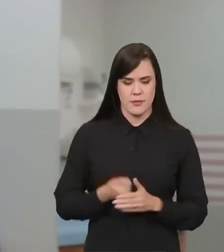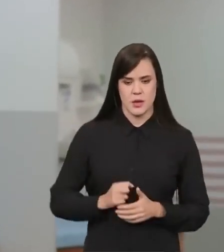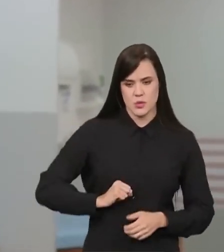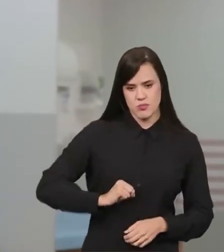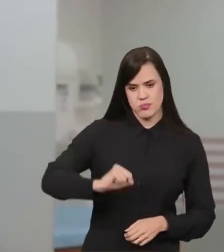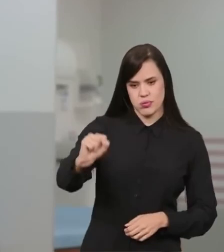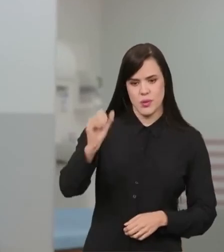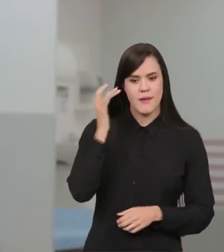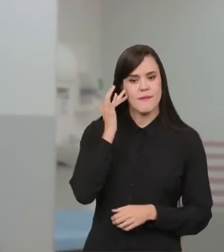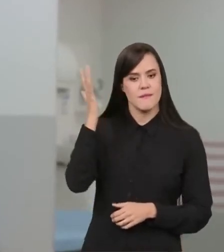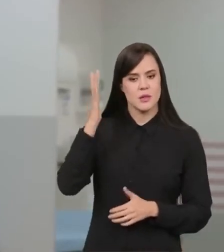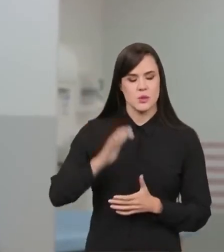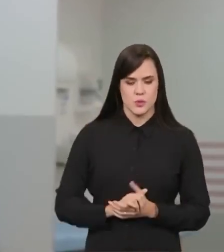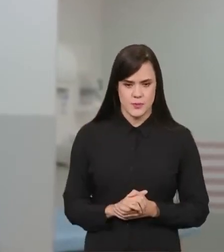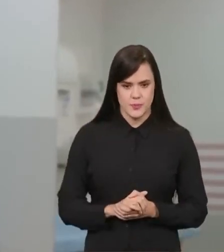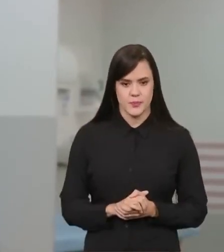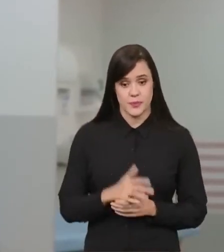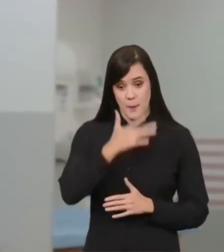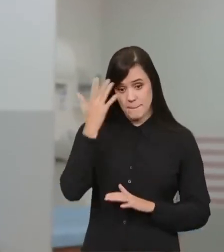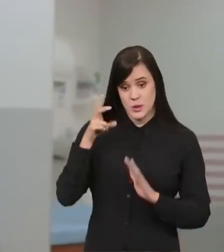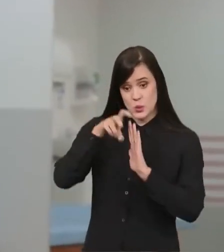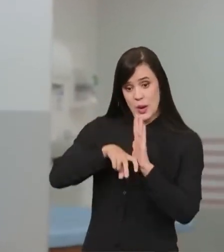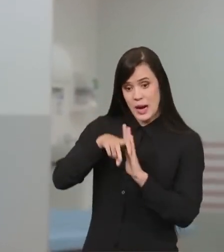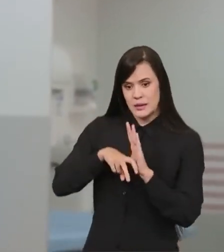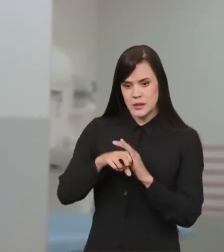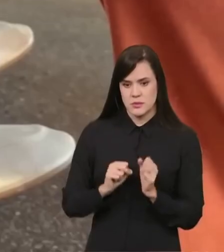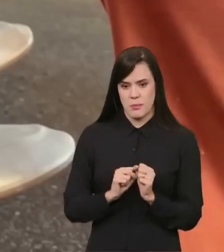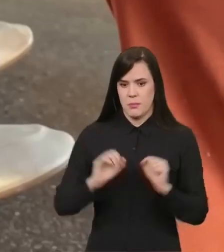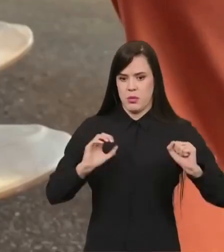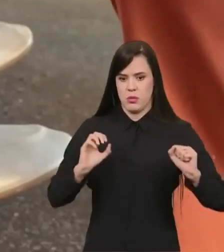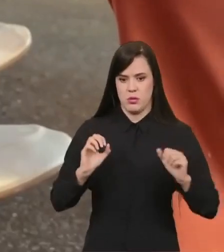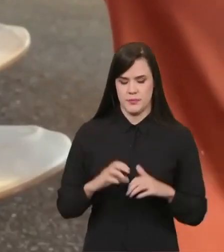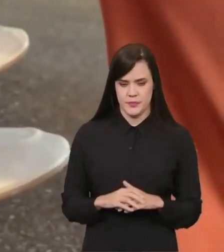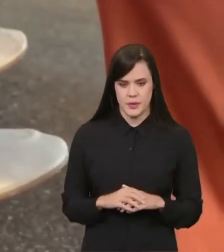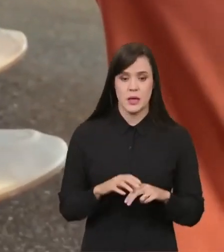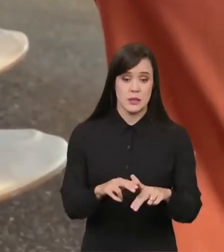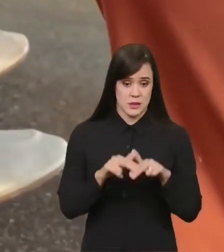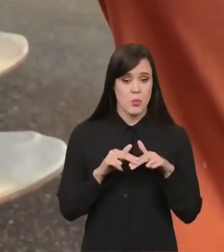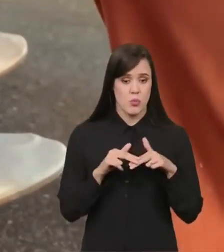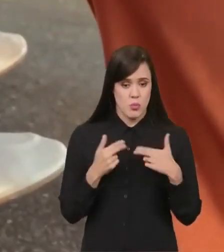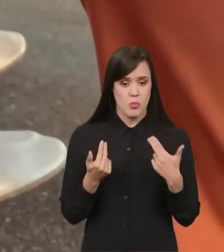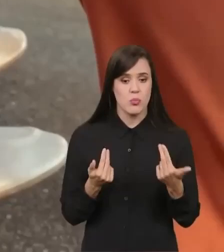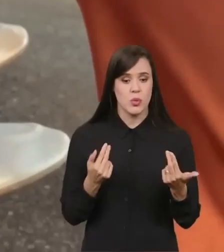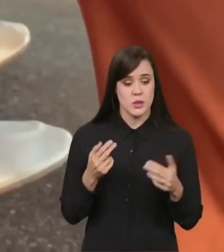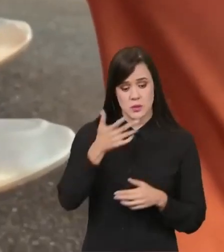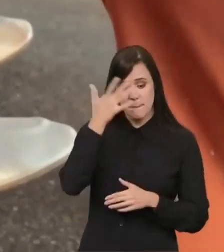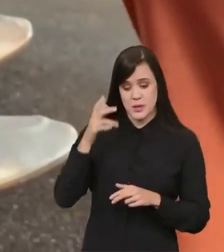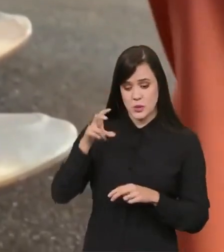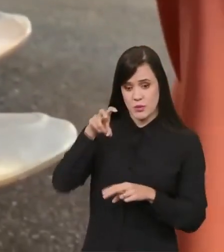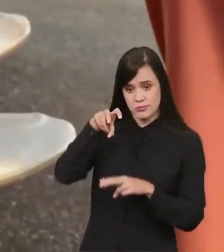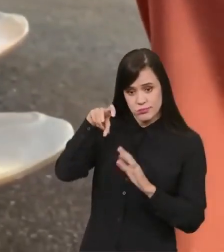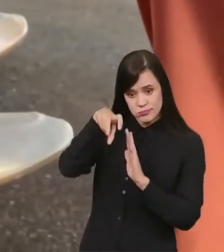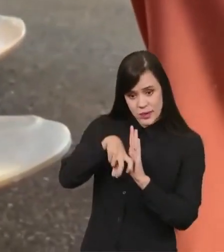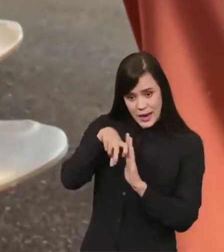O cadeirante, ele tem muitos espasmos. E o espasmos, ele está na cadeira de roda,